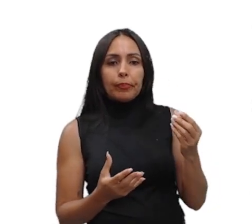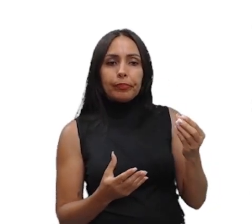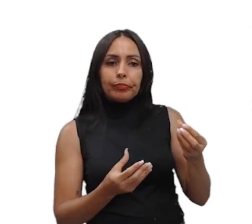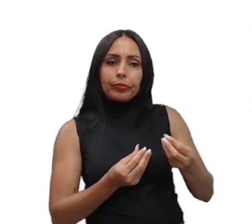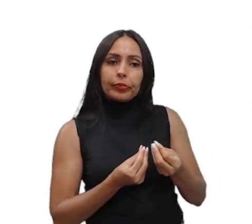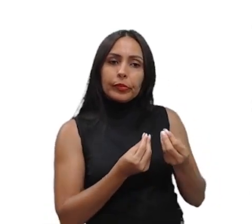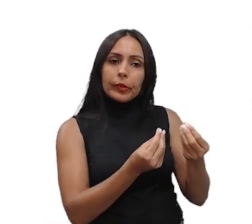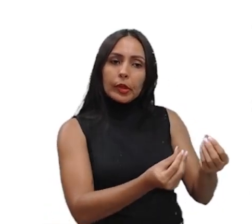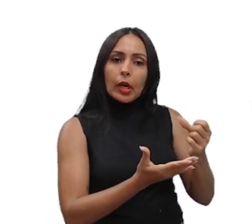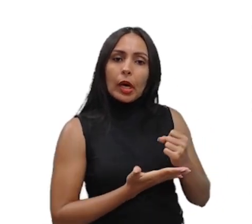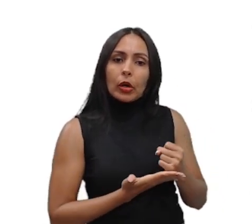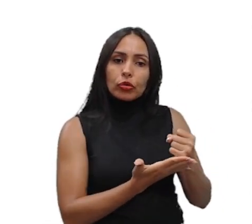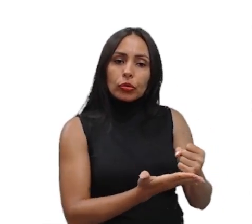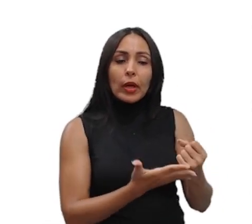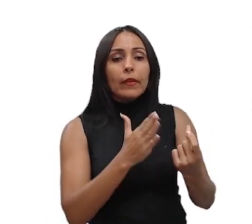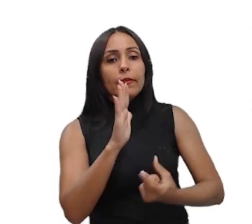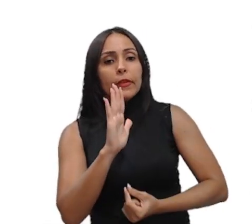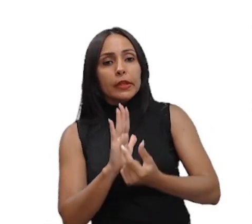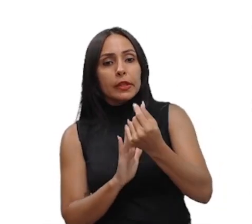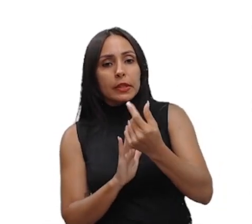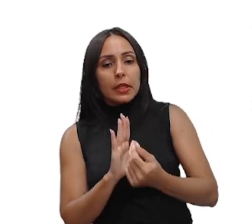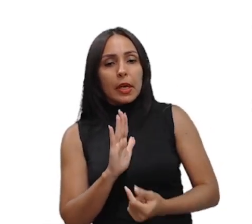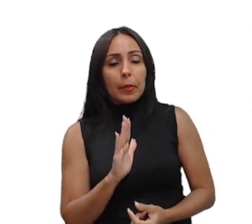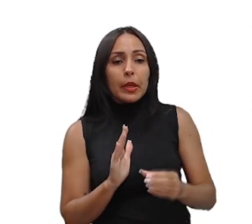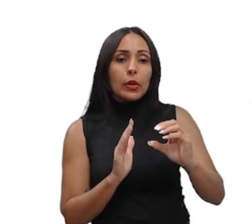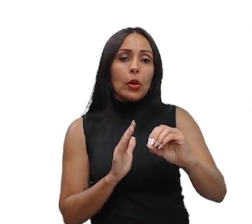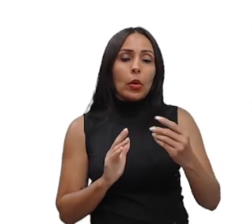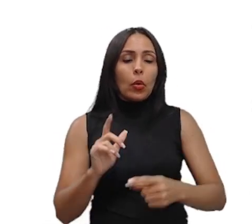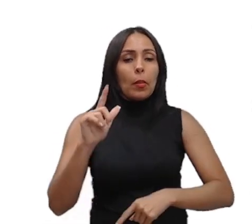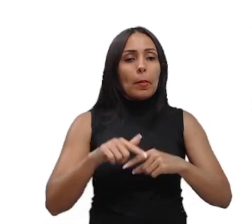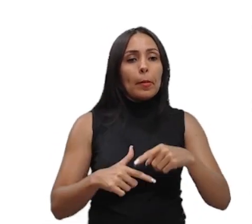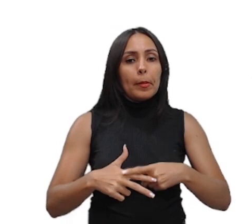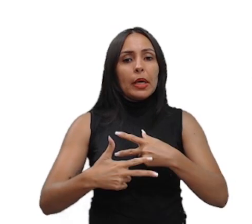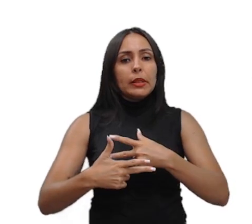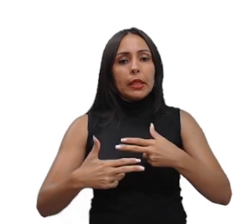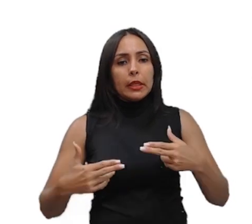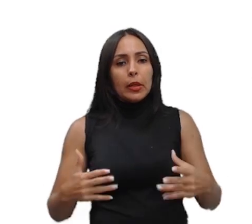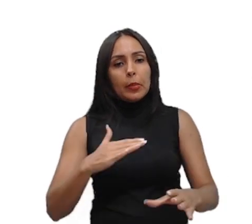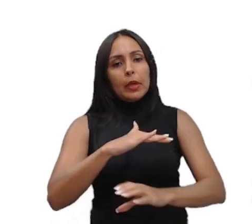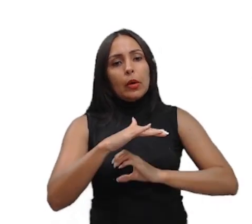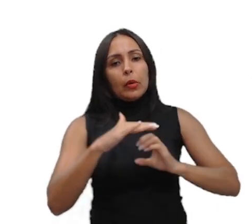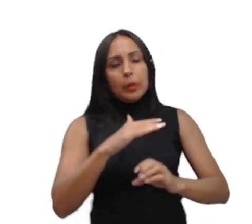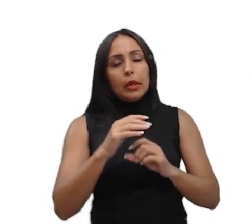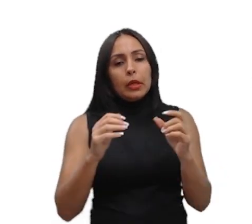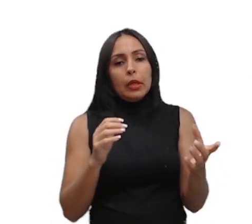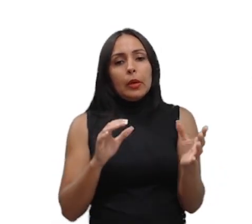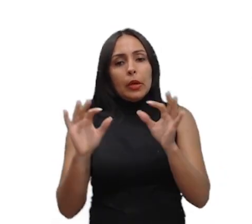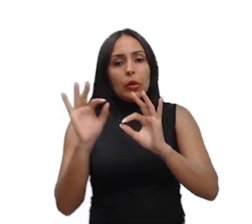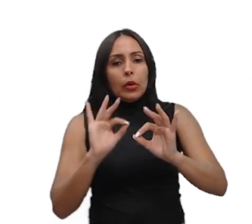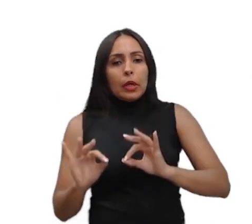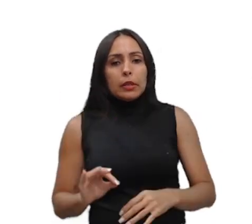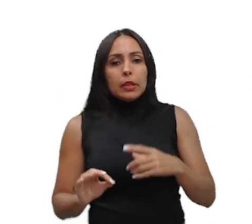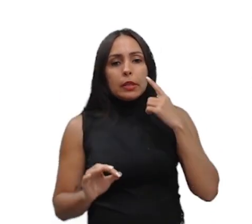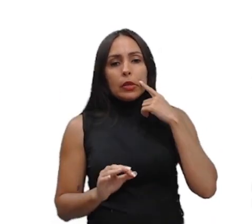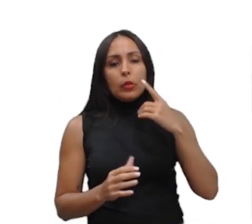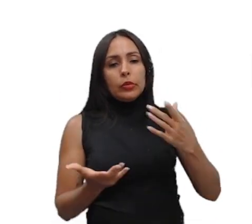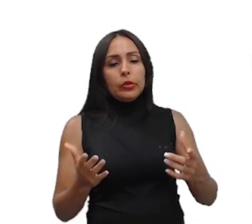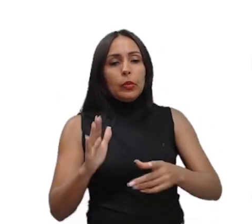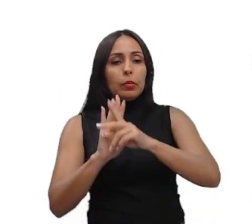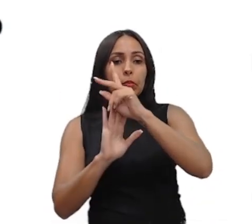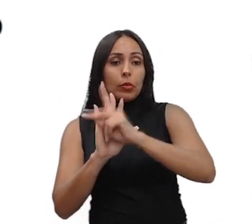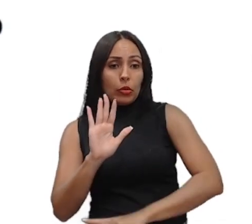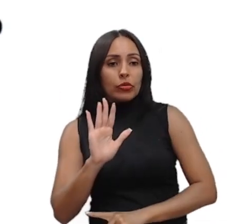contribuição financeira ou material feita por uma empresa ou organização para a realização de um